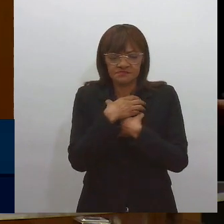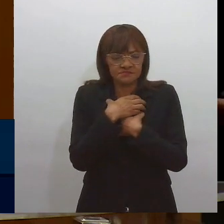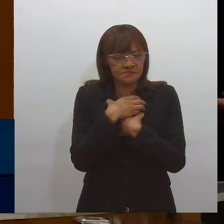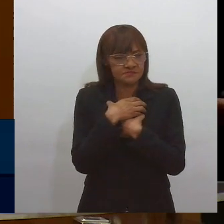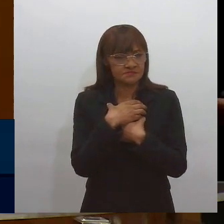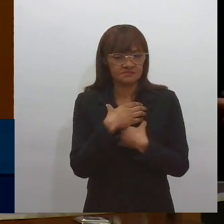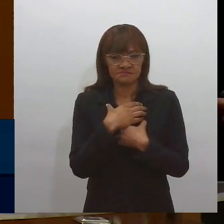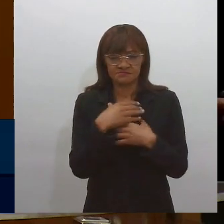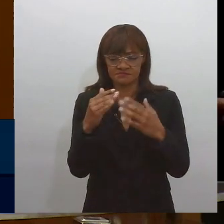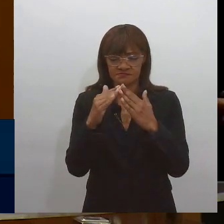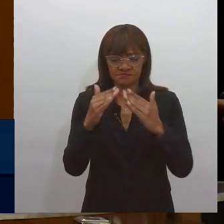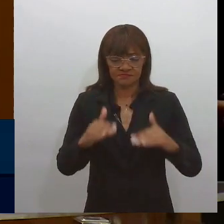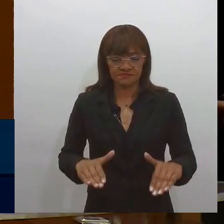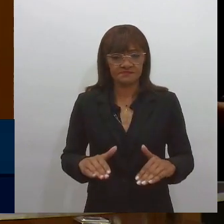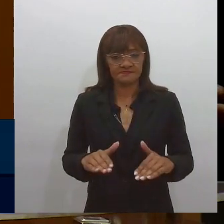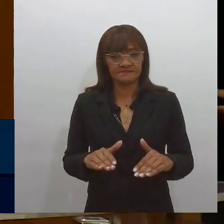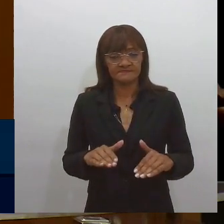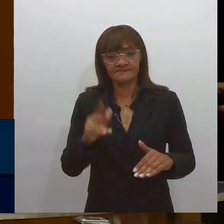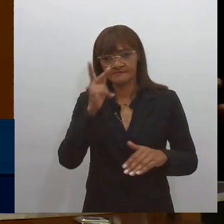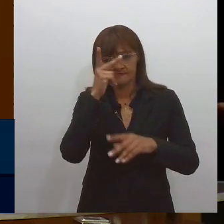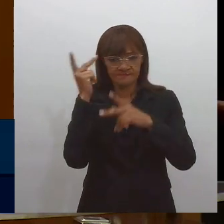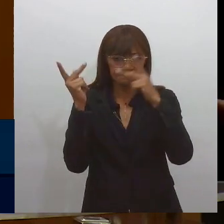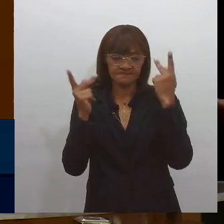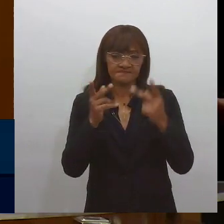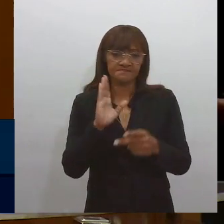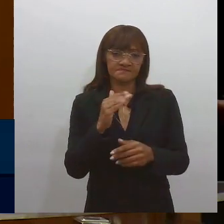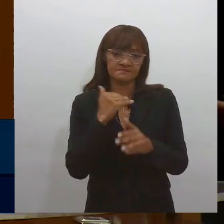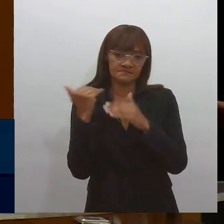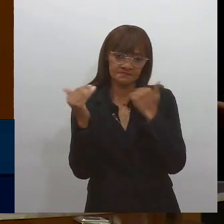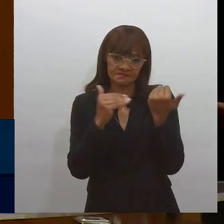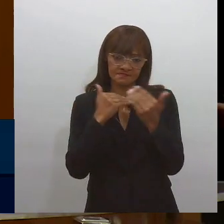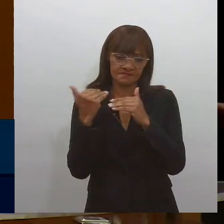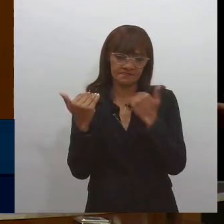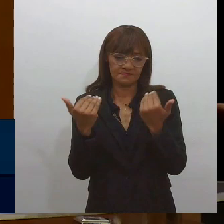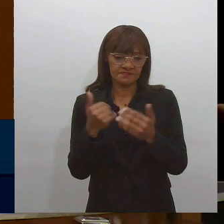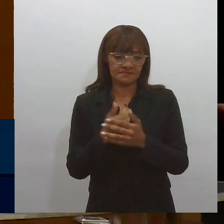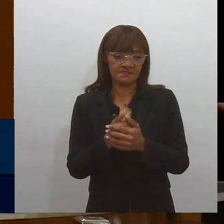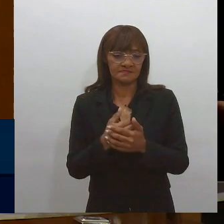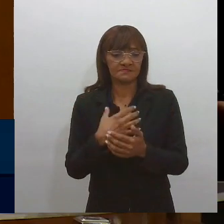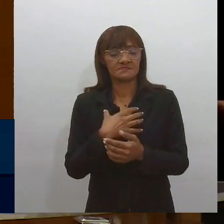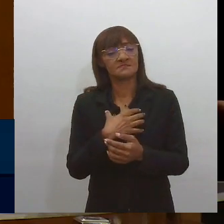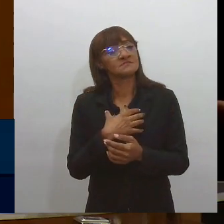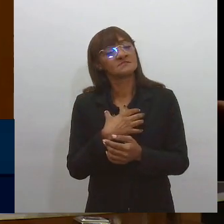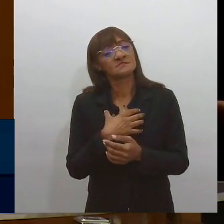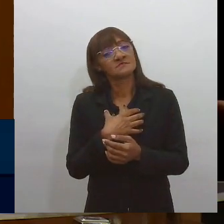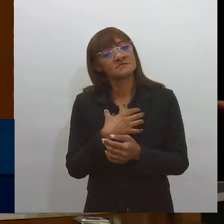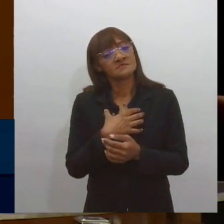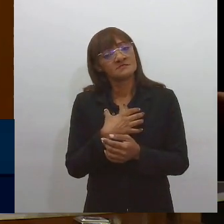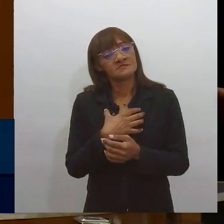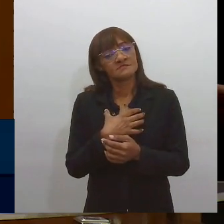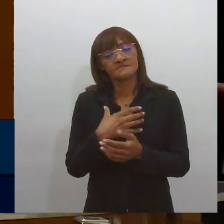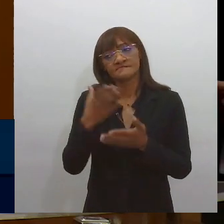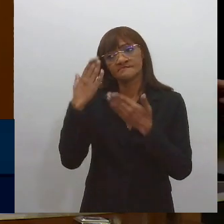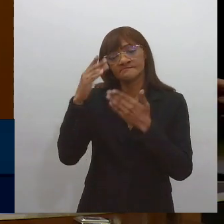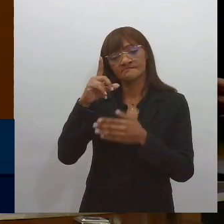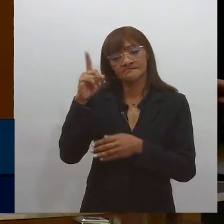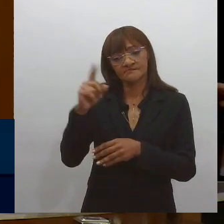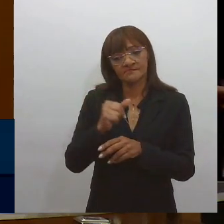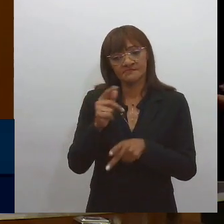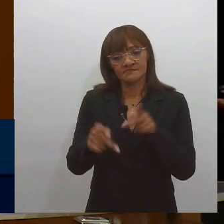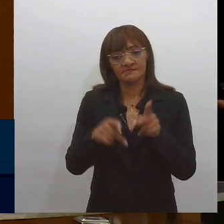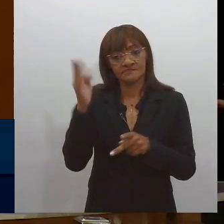perdidas cidades estão arrasadas graças a Deus muitos brasileiros também estão ajudando a gente espera aí né que